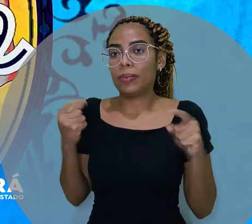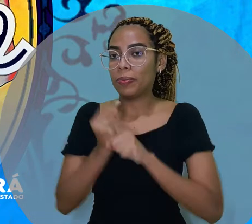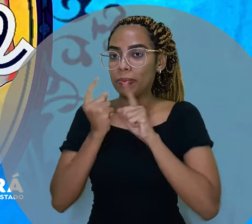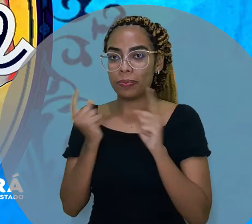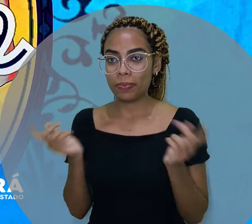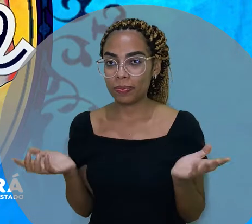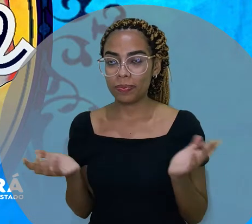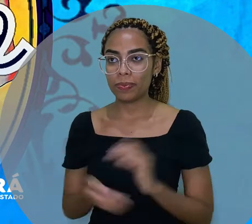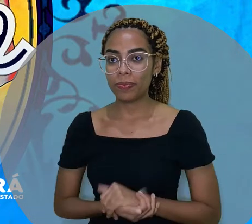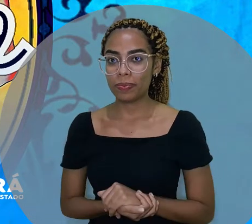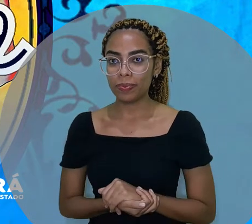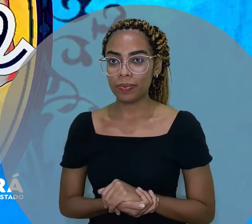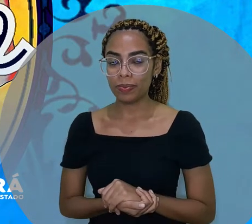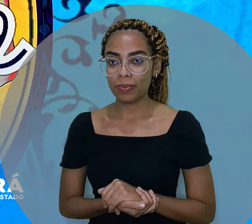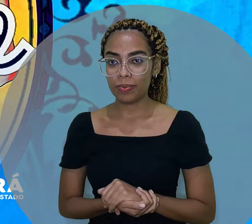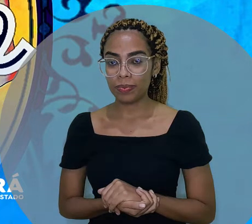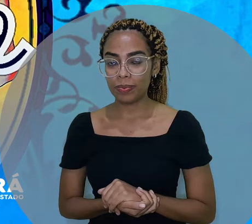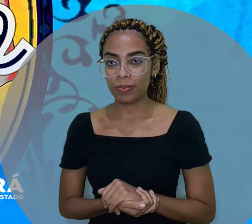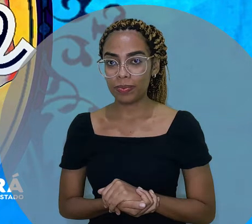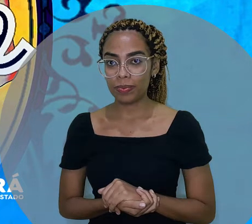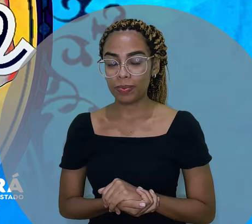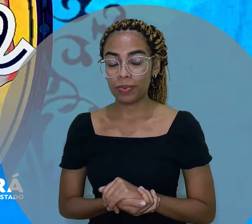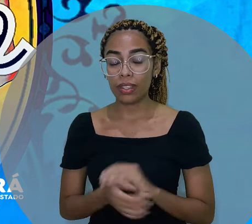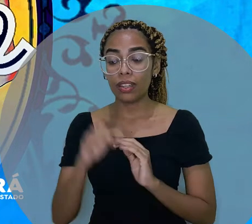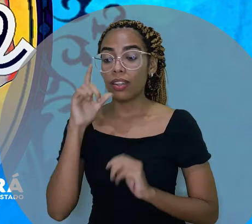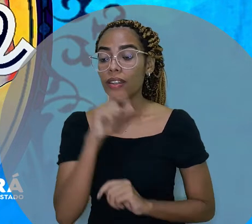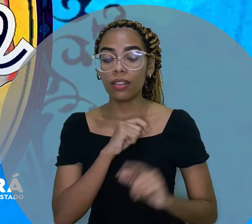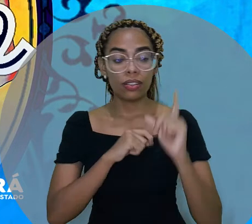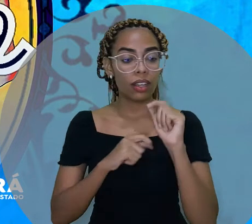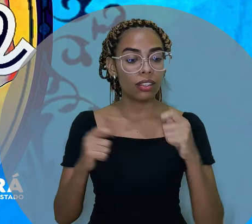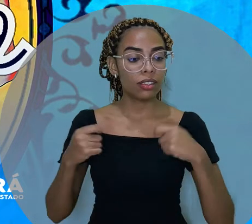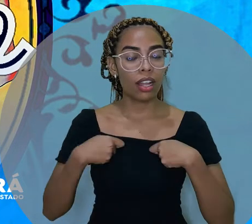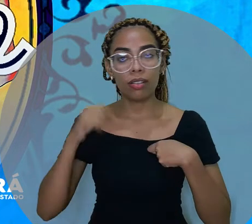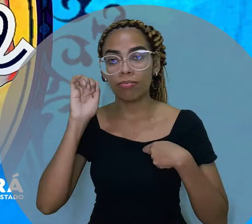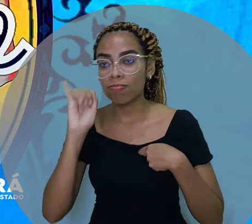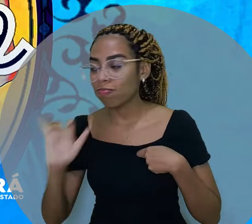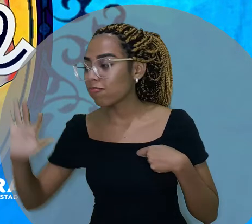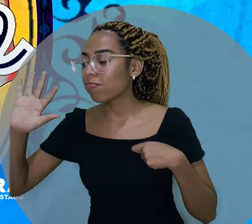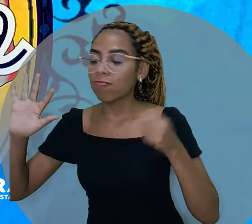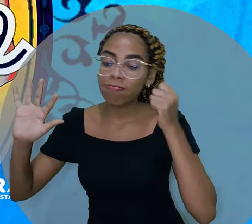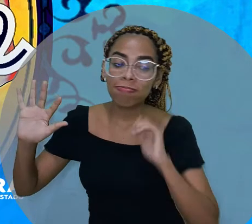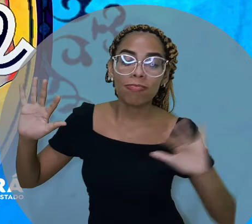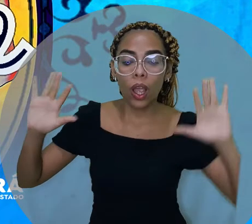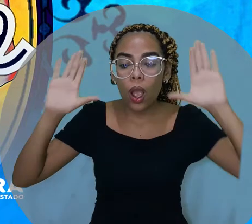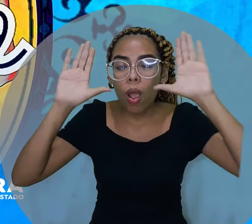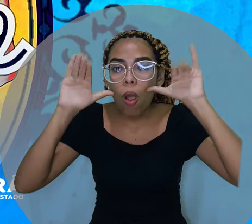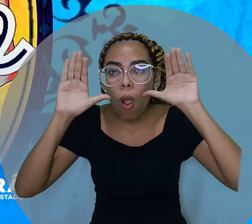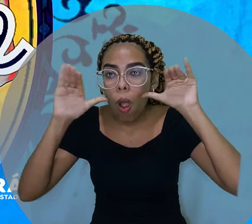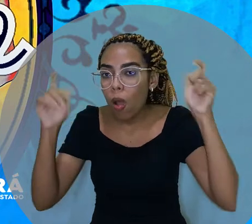de descoberta, as palavras eram compositoras de imagens na cabeça dos dois,